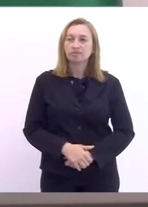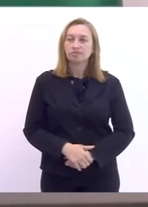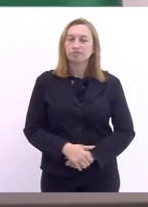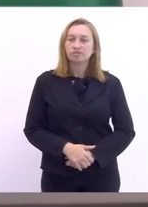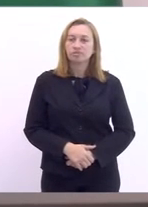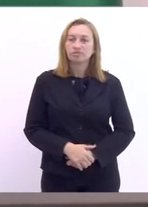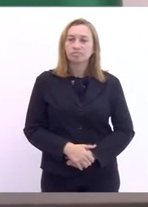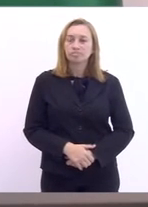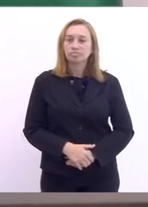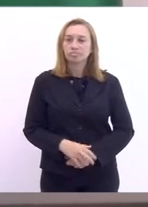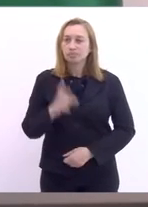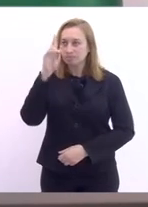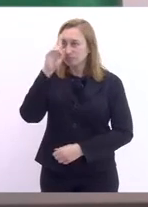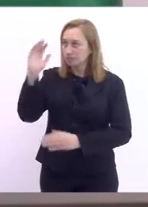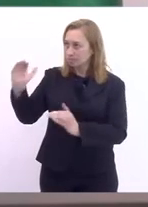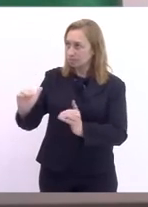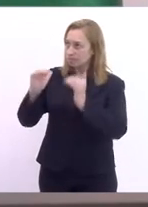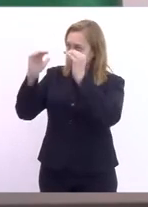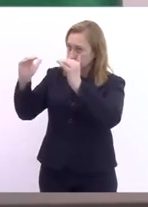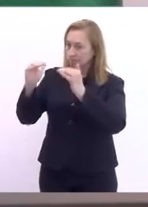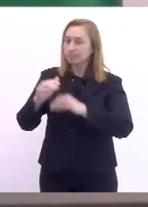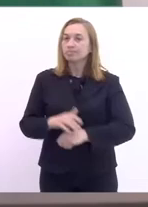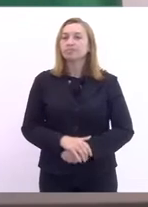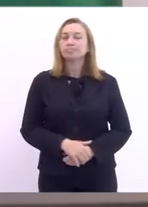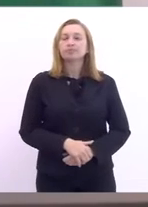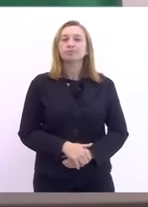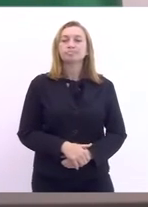Vossa Excelência foi